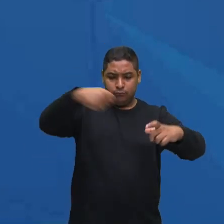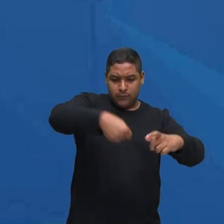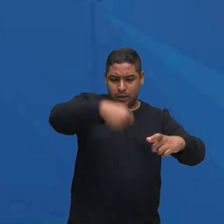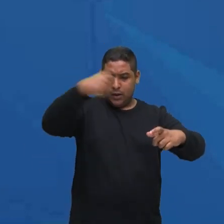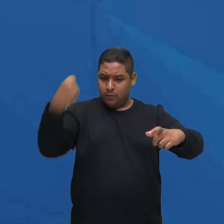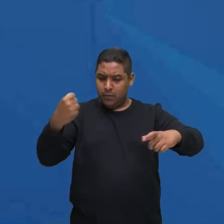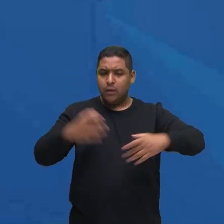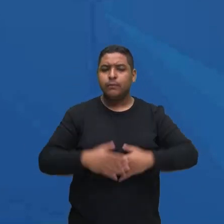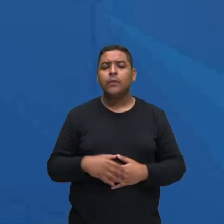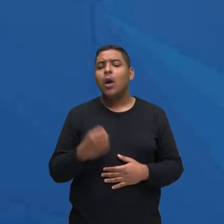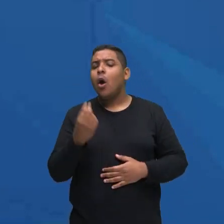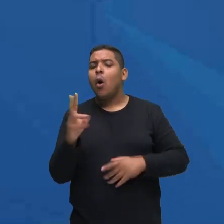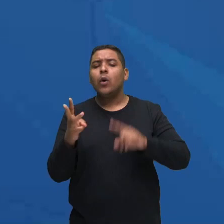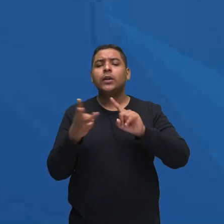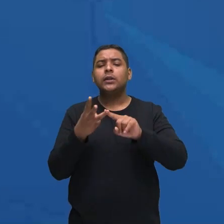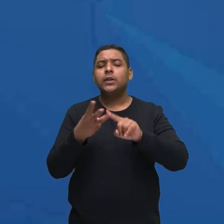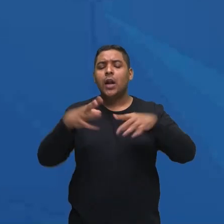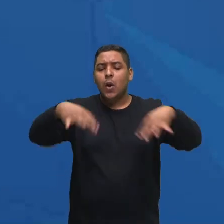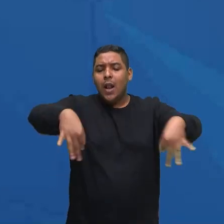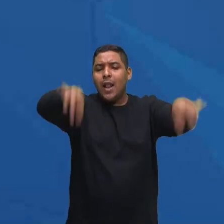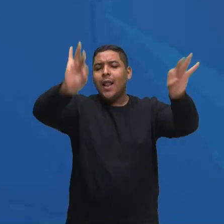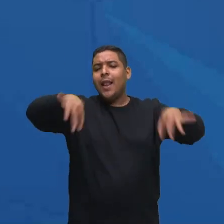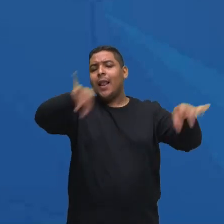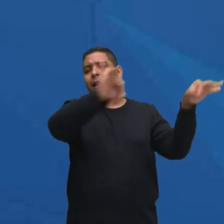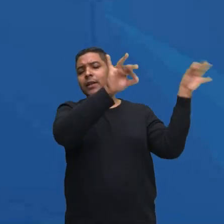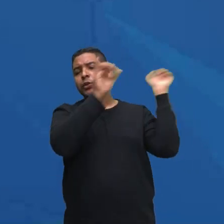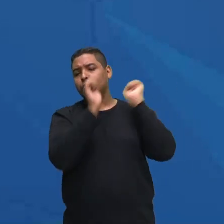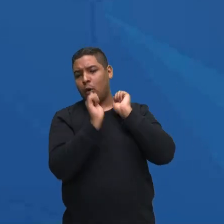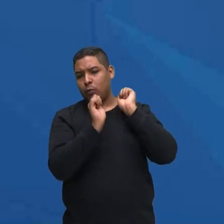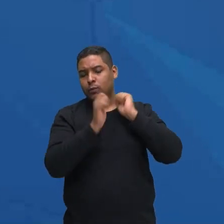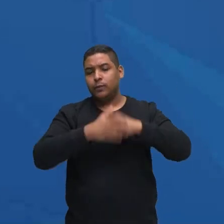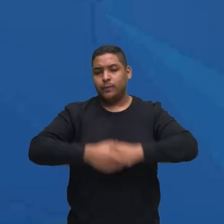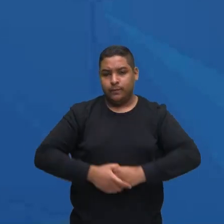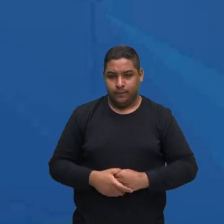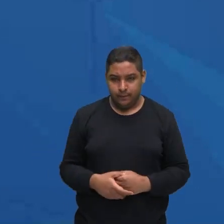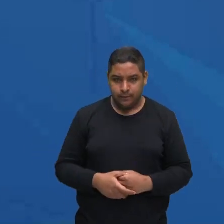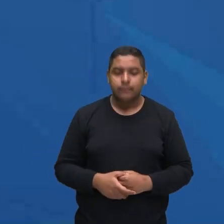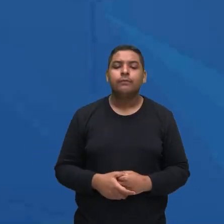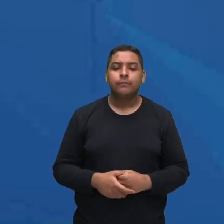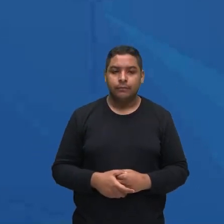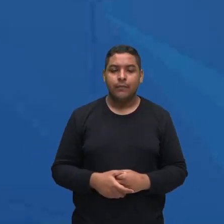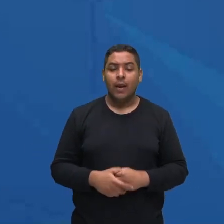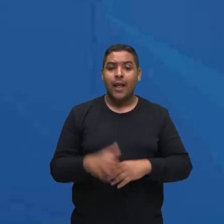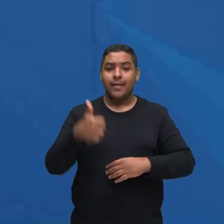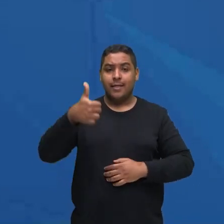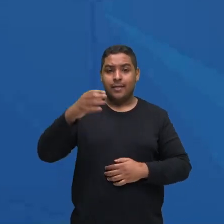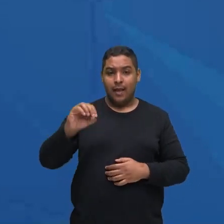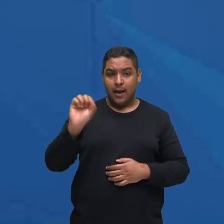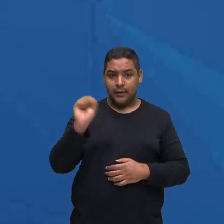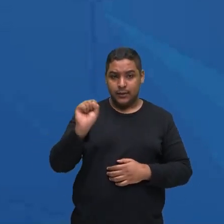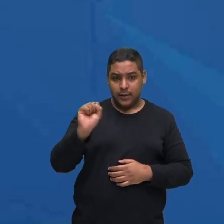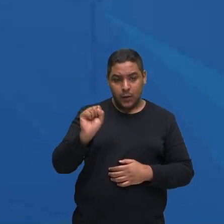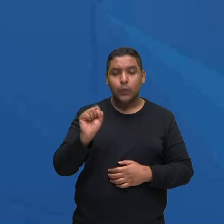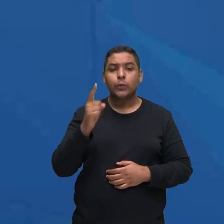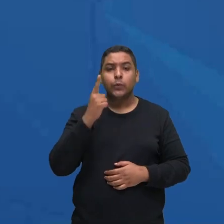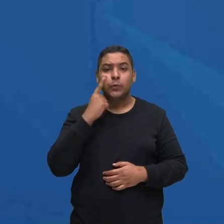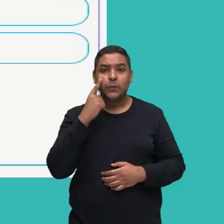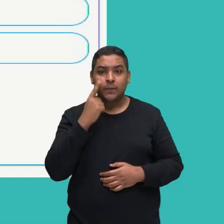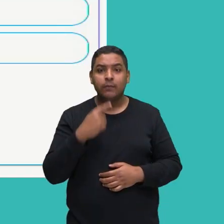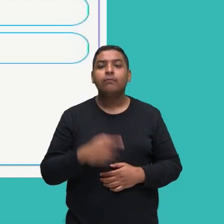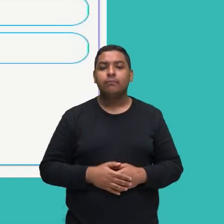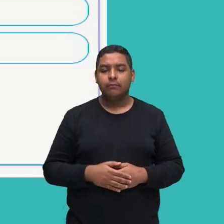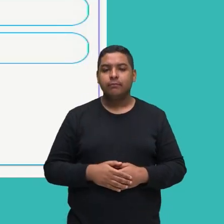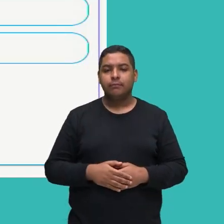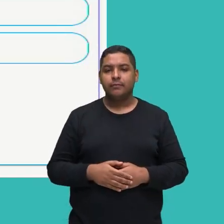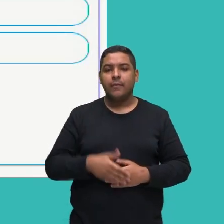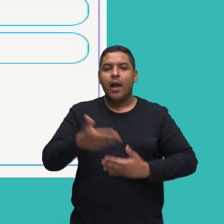lençol? Coberta. Responde para mim. 10 segundos na tela. Quem está participando aí do aplicativo